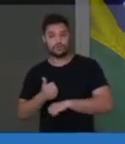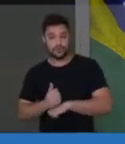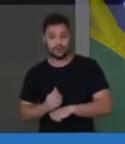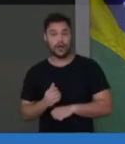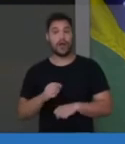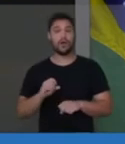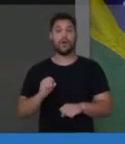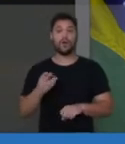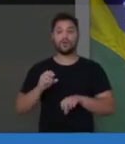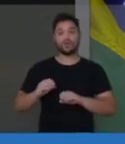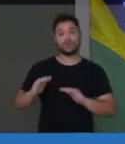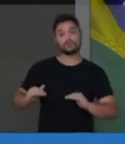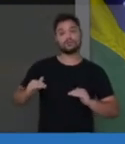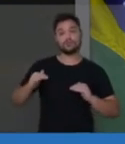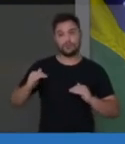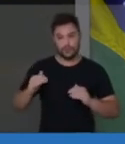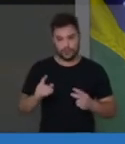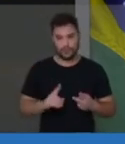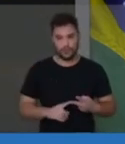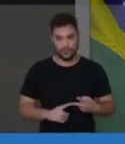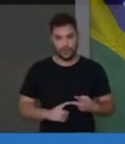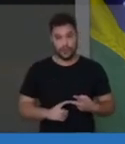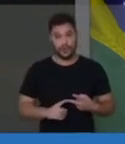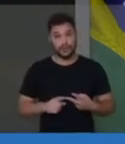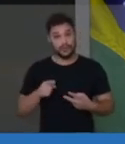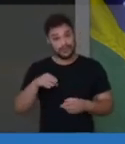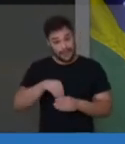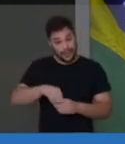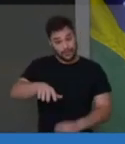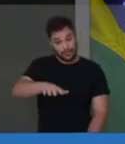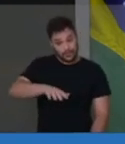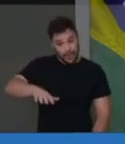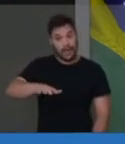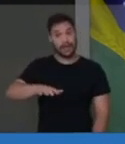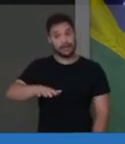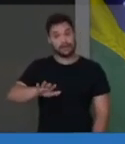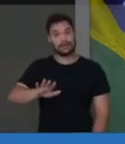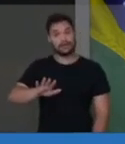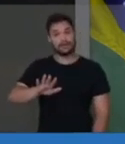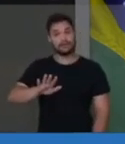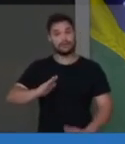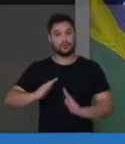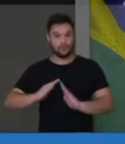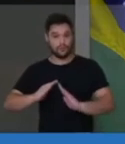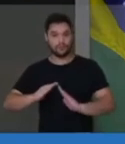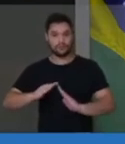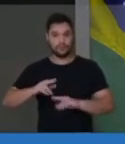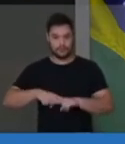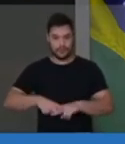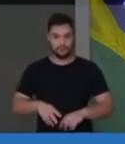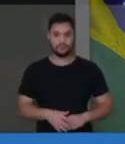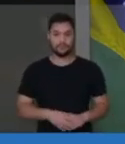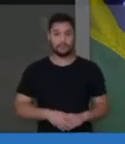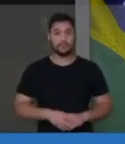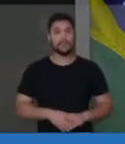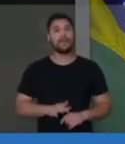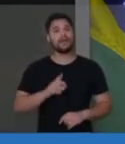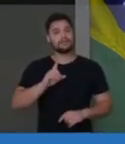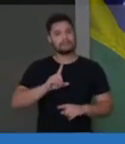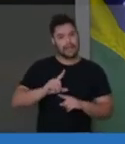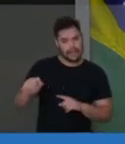de instrução de segundo grau ou grau superior, na comarca do juízo da execução. B. Determinação de que a